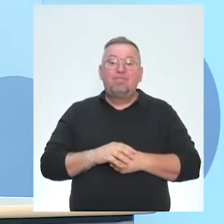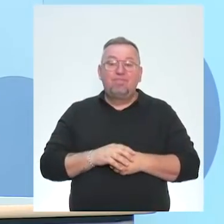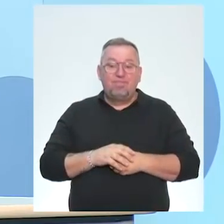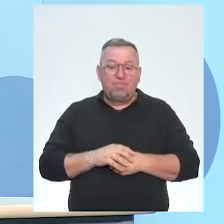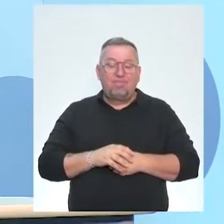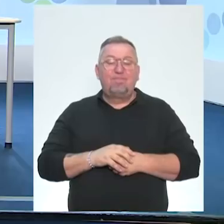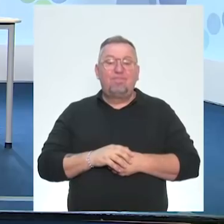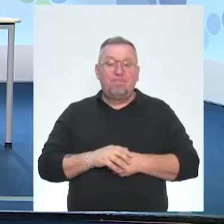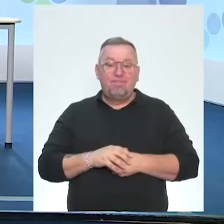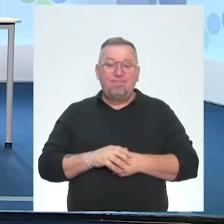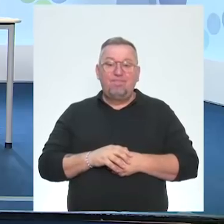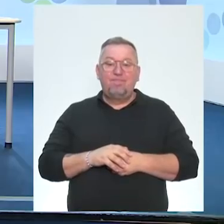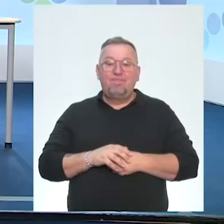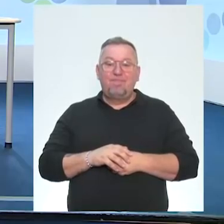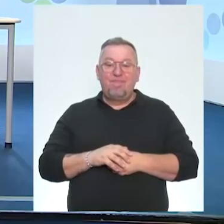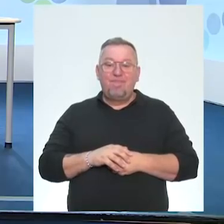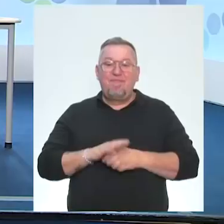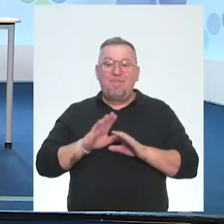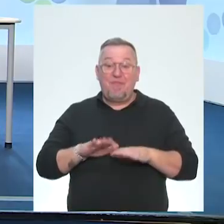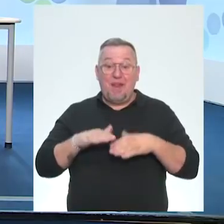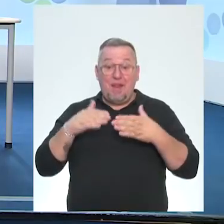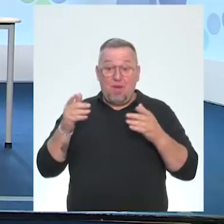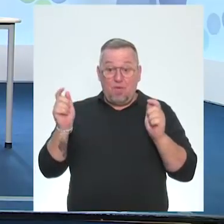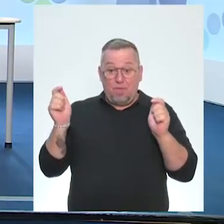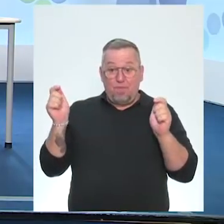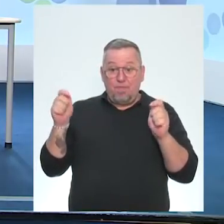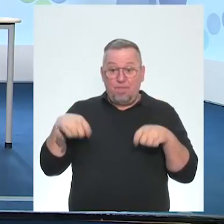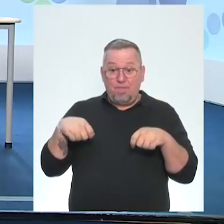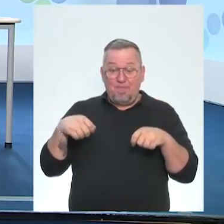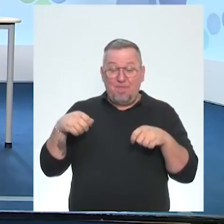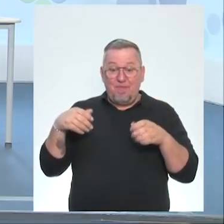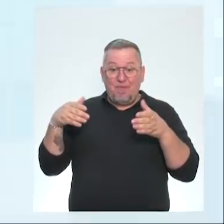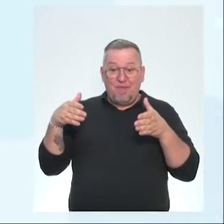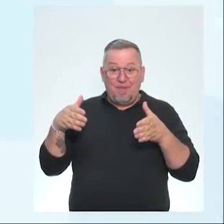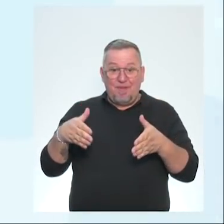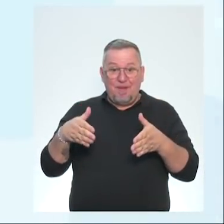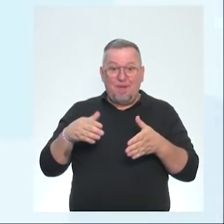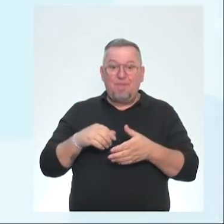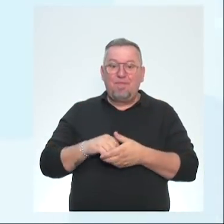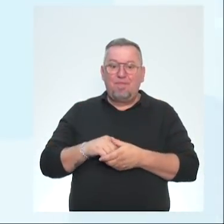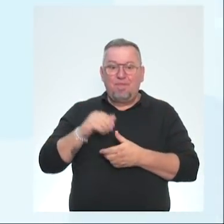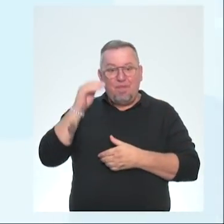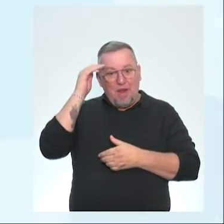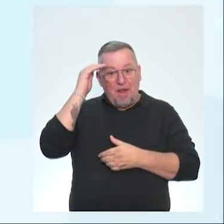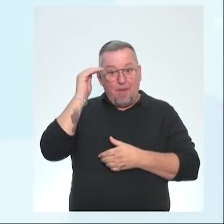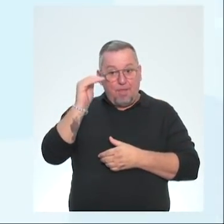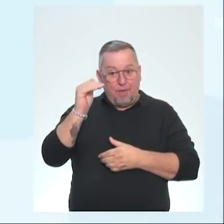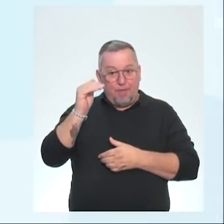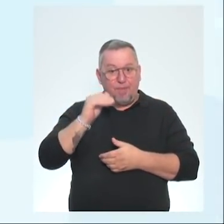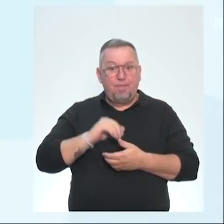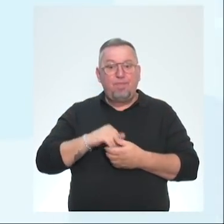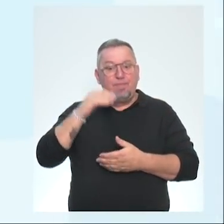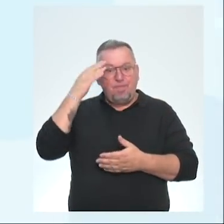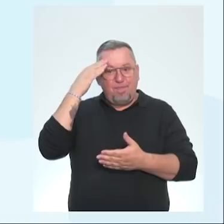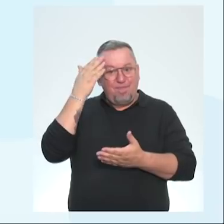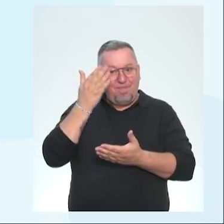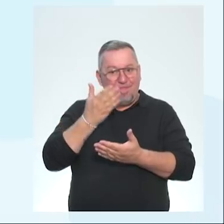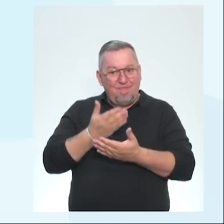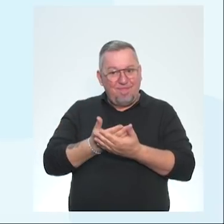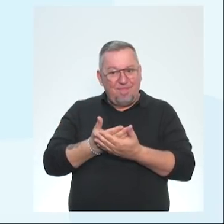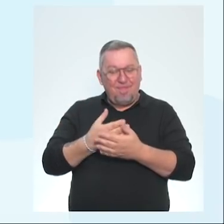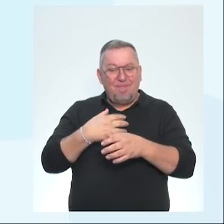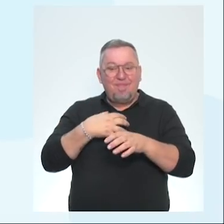sim. Então, as competências em foco são respeito,